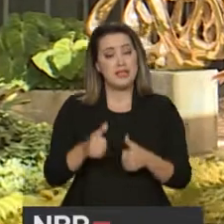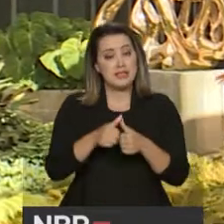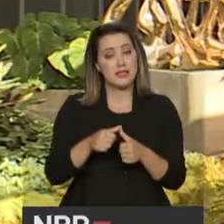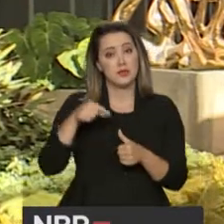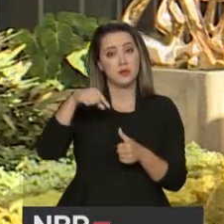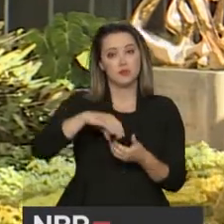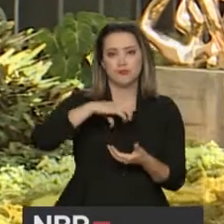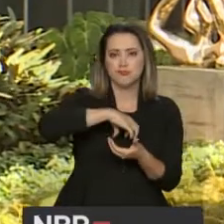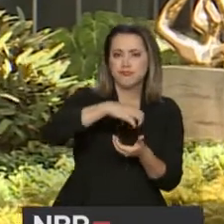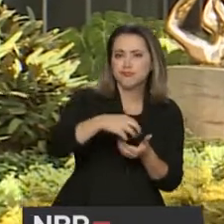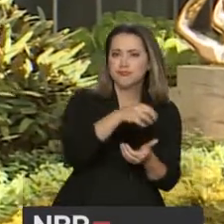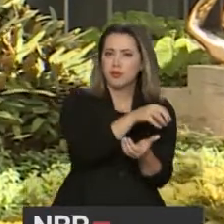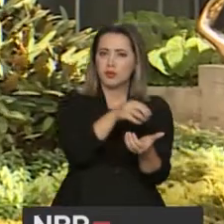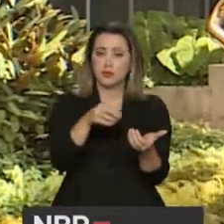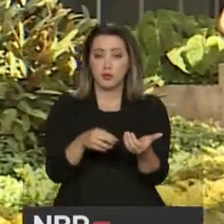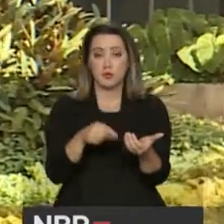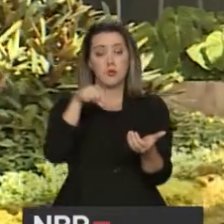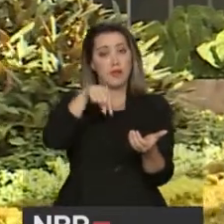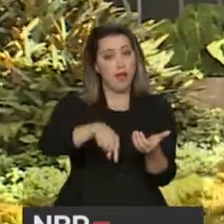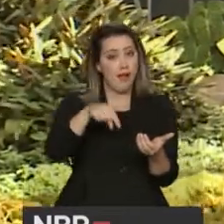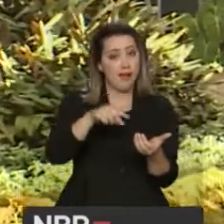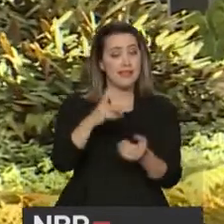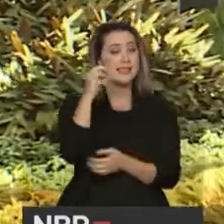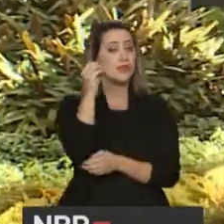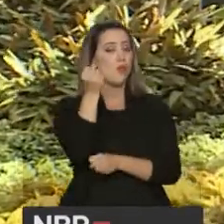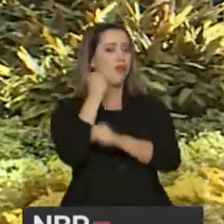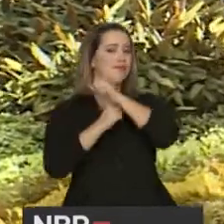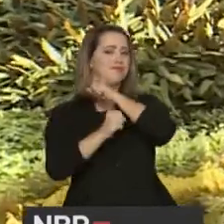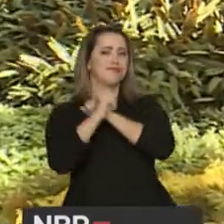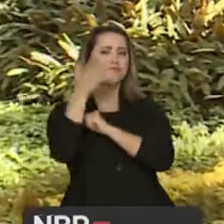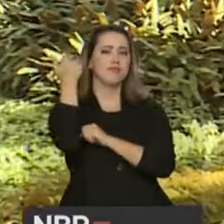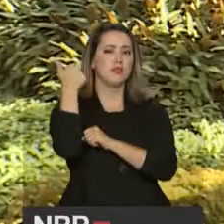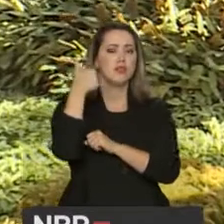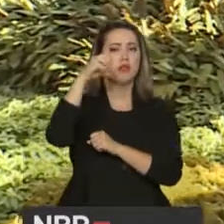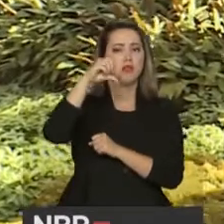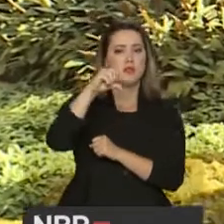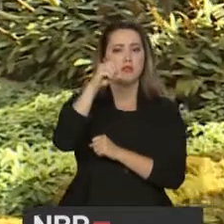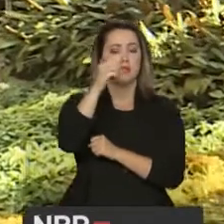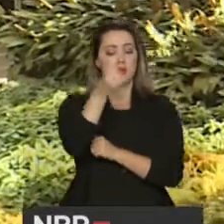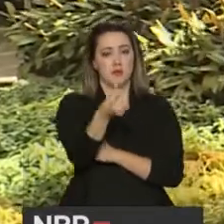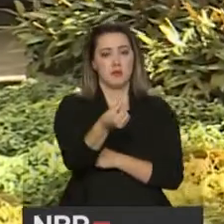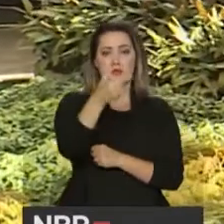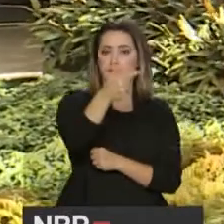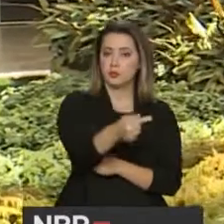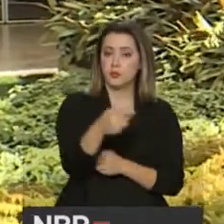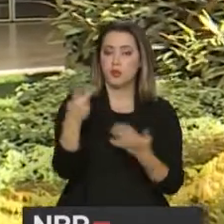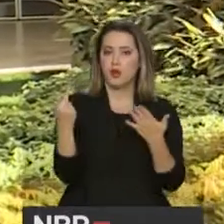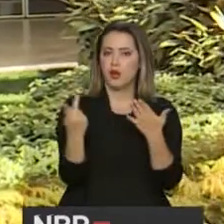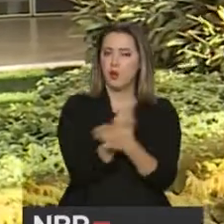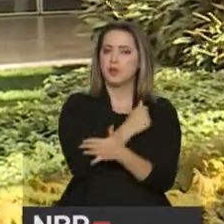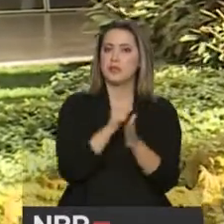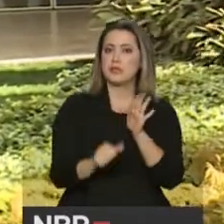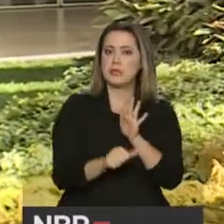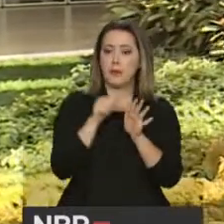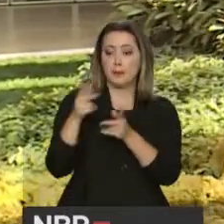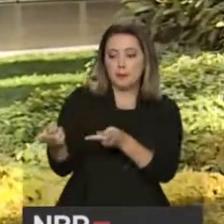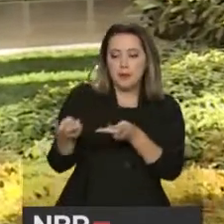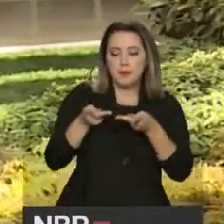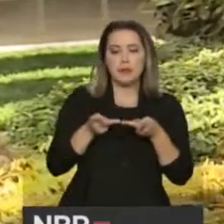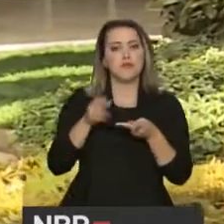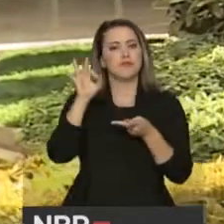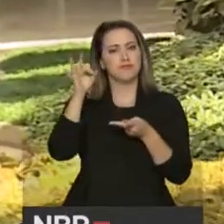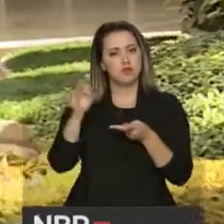Estamos no Palácio do Itamaraty. Aqui, há exatos 50 anos, em 1967, acontecia a primeira